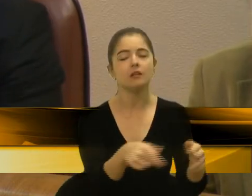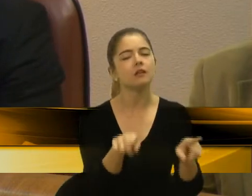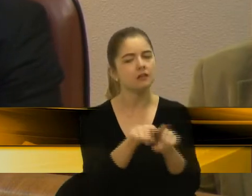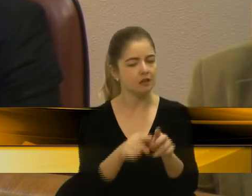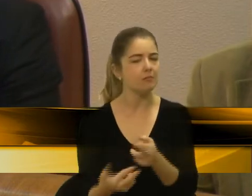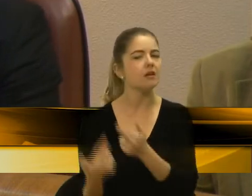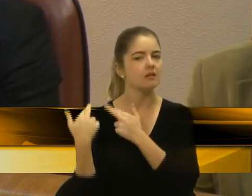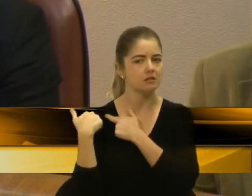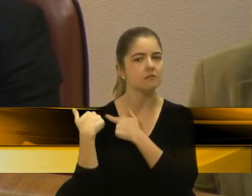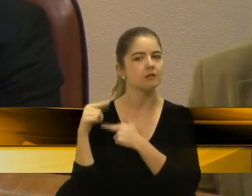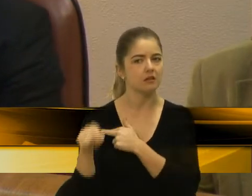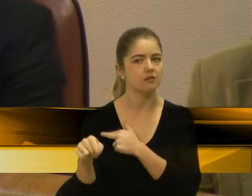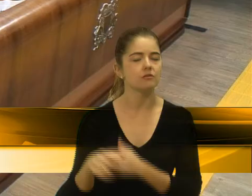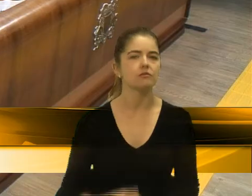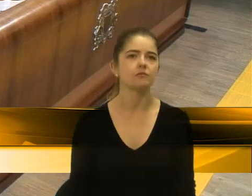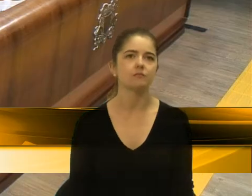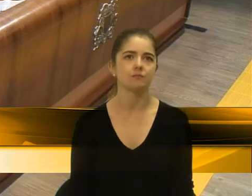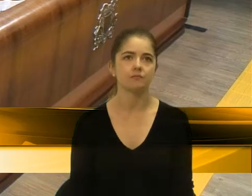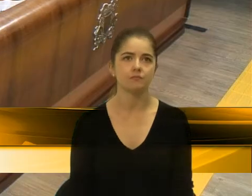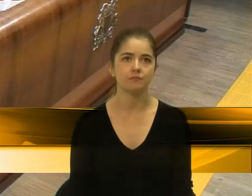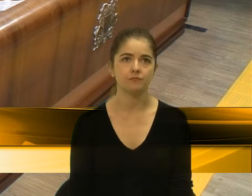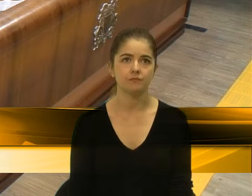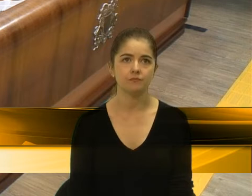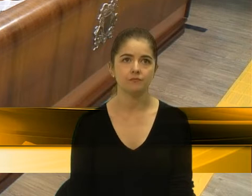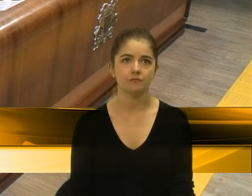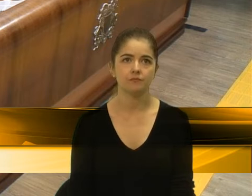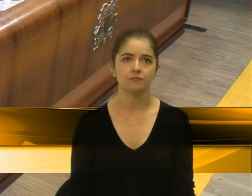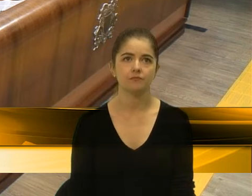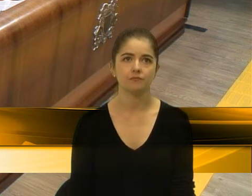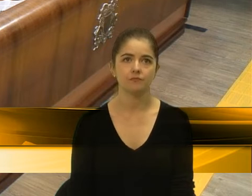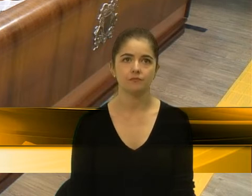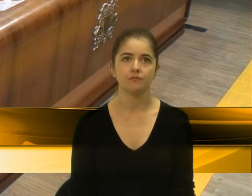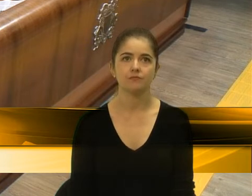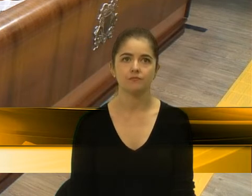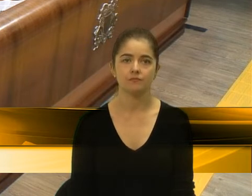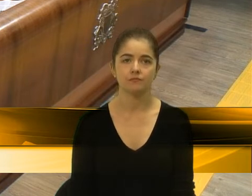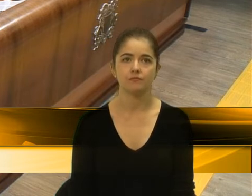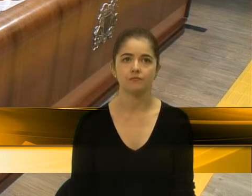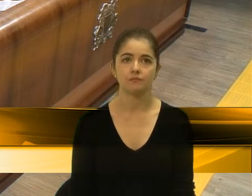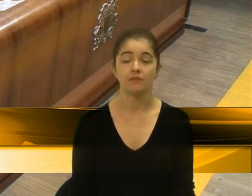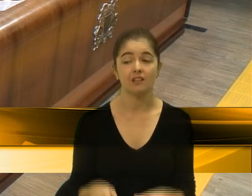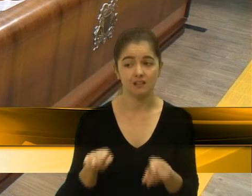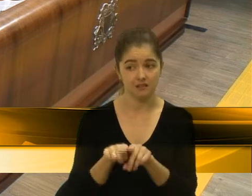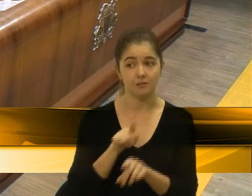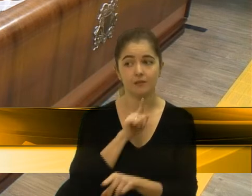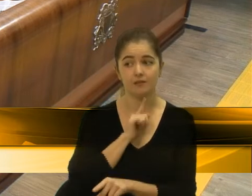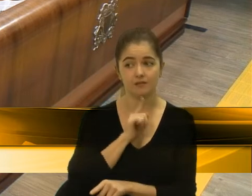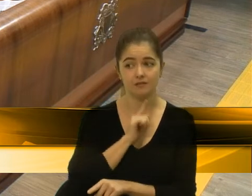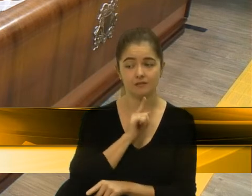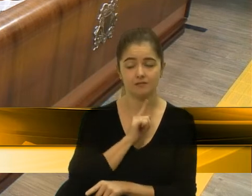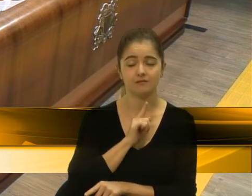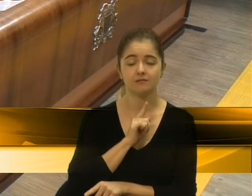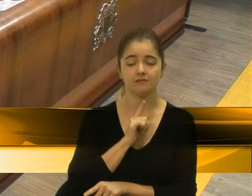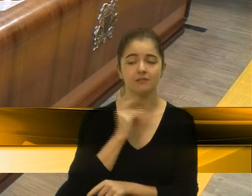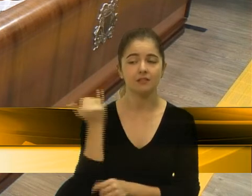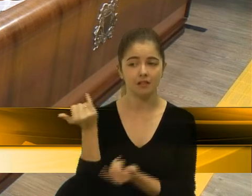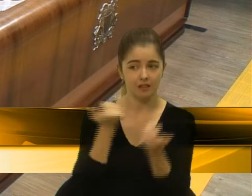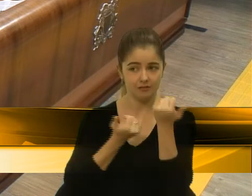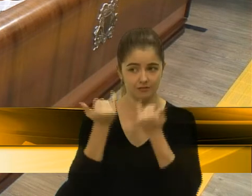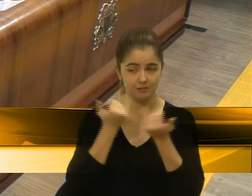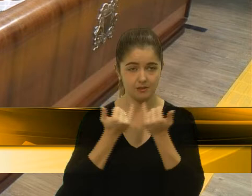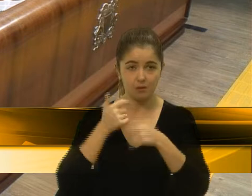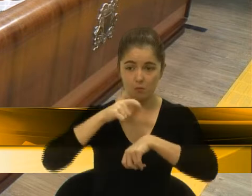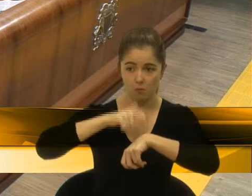do empresário. Obrigado, vereador. É óbvio, e mais do que isso, vereador Alberto, pelas informações que a gente tem, a partir do momento que o município